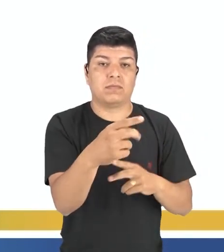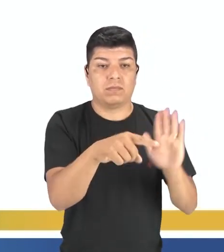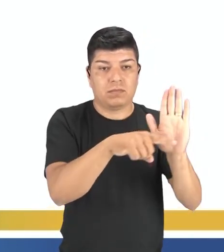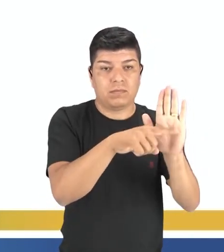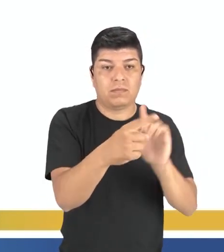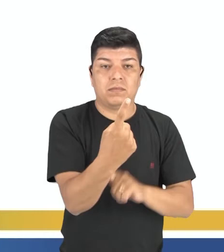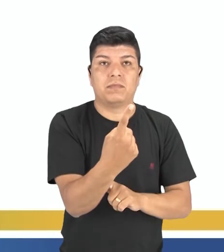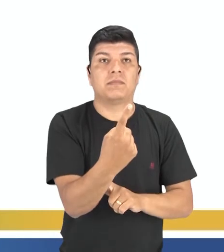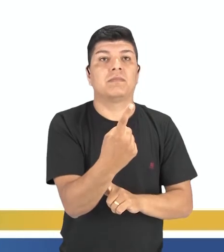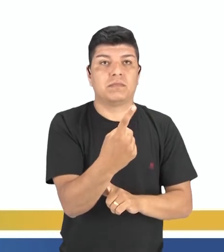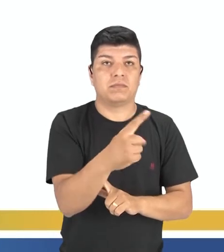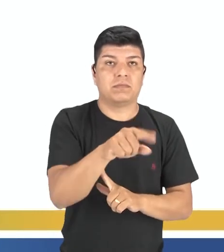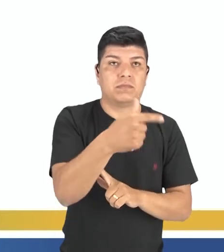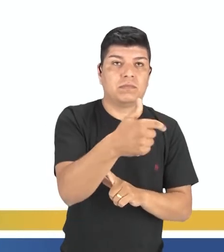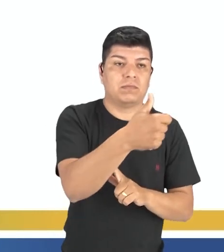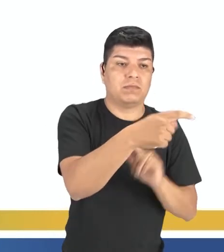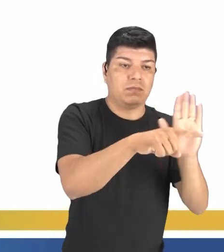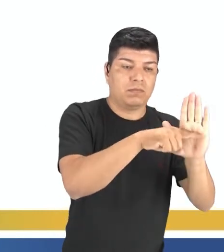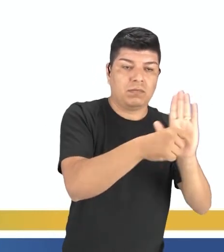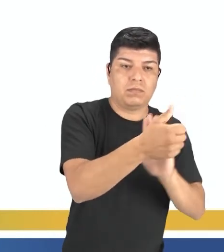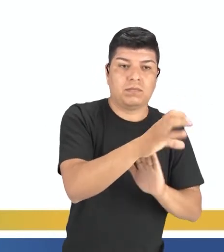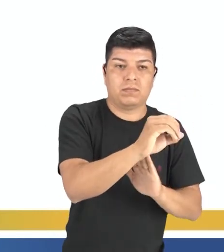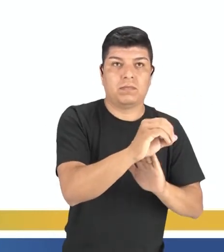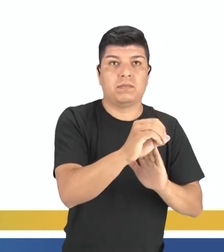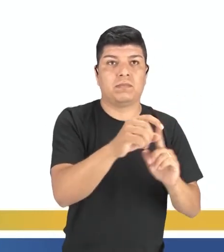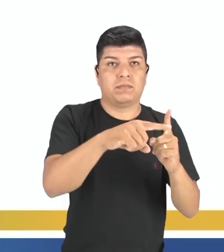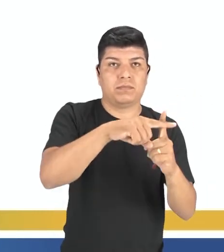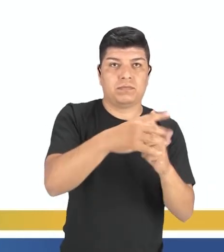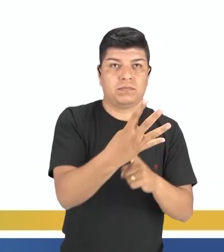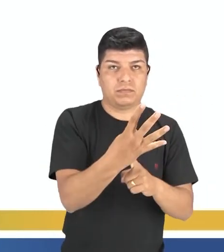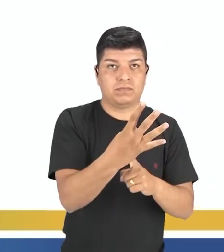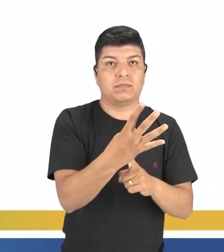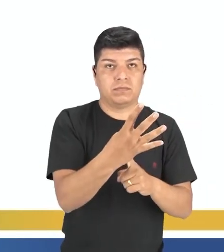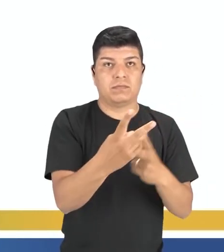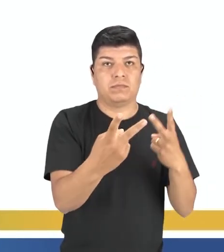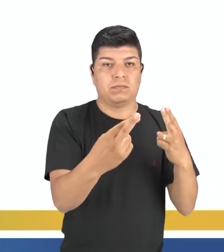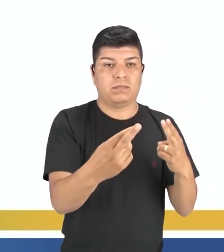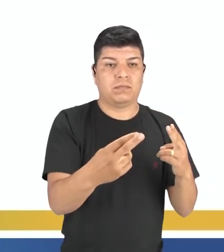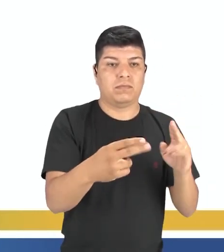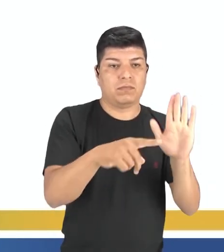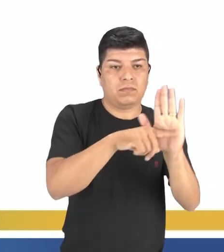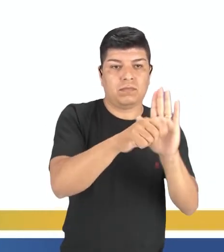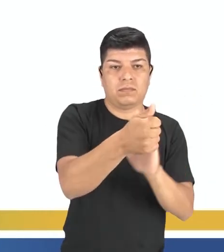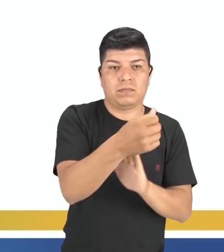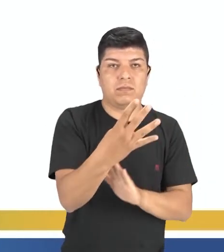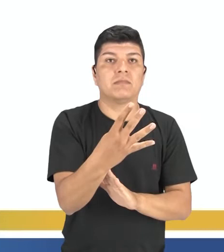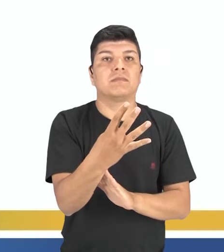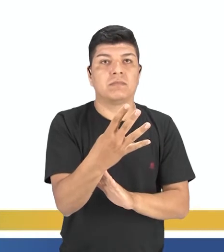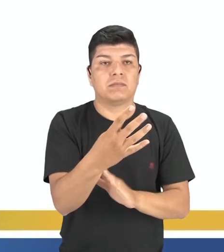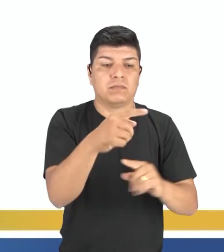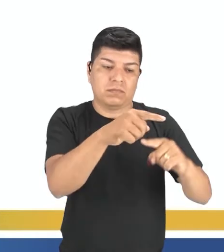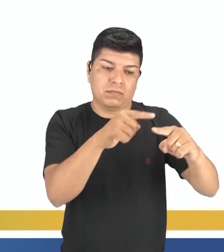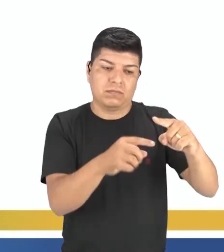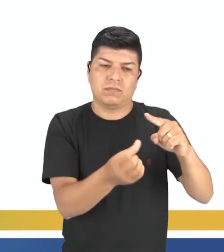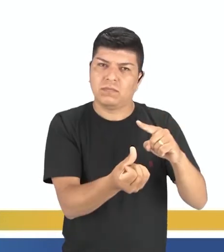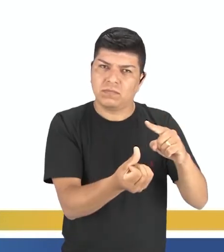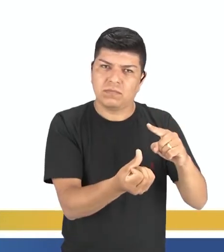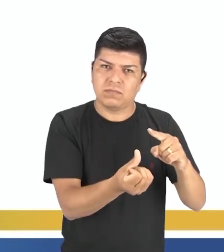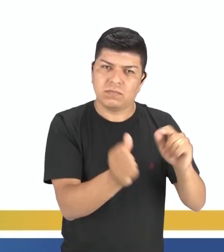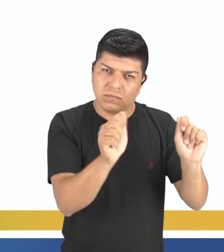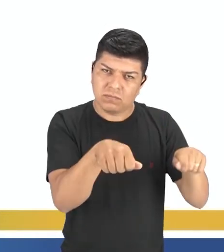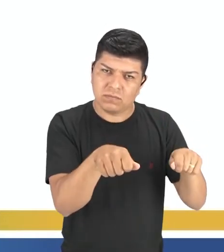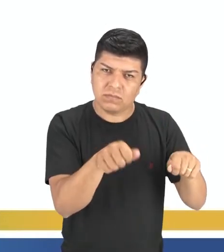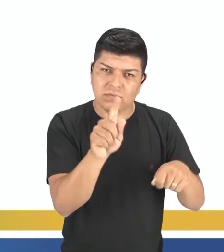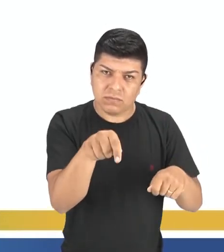Depois, menos 10 com menos 4 me dá menos 14. Dividido para 6, não é possível dividir 14